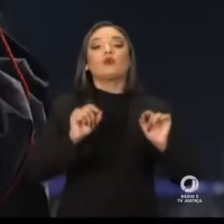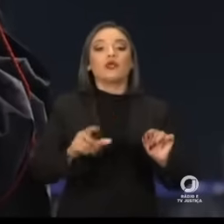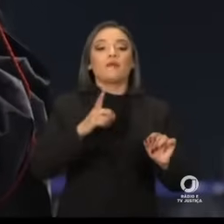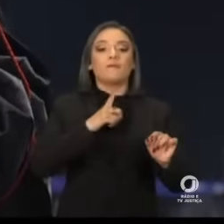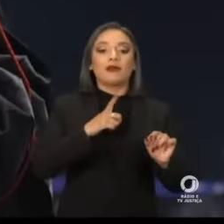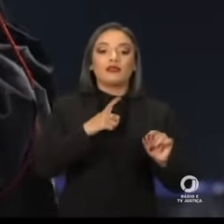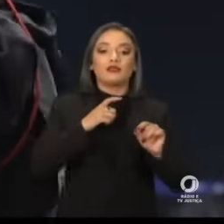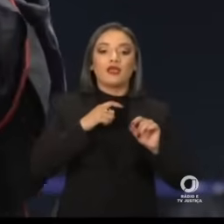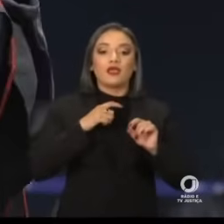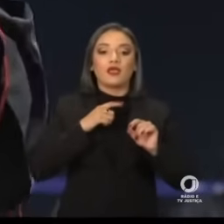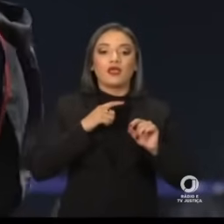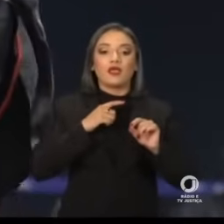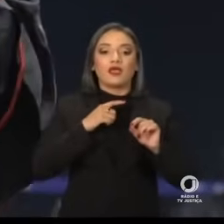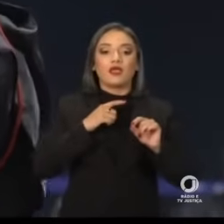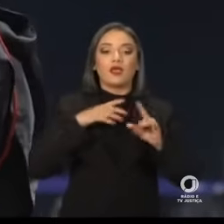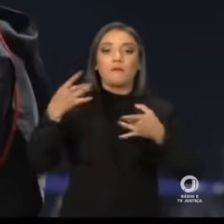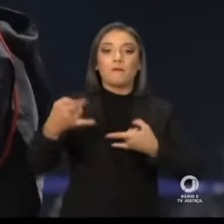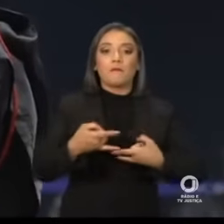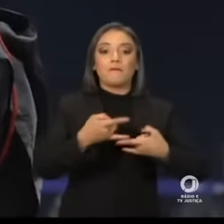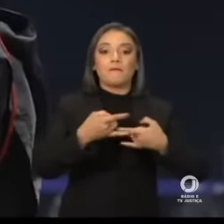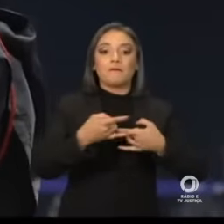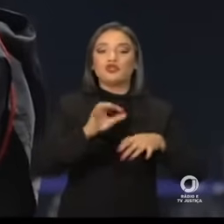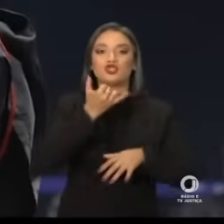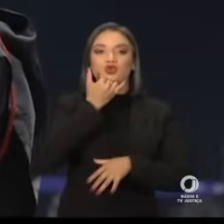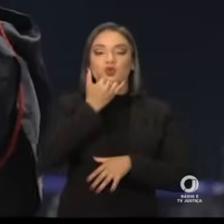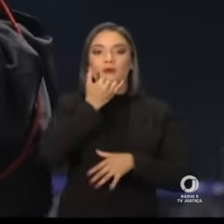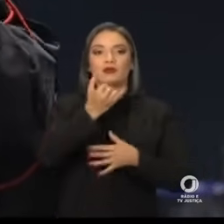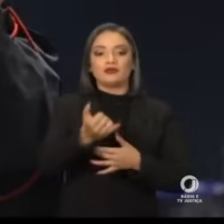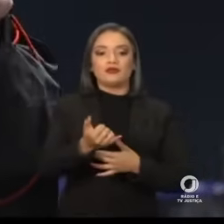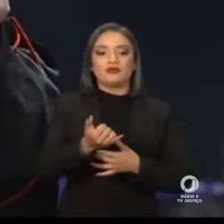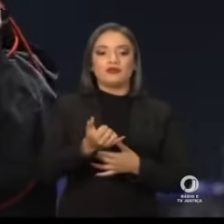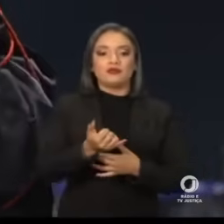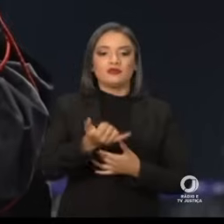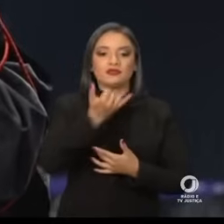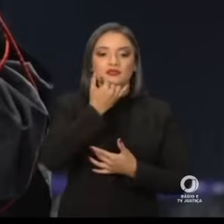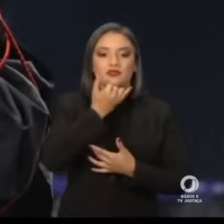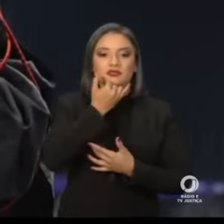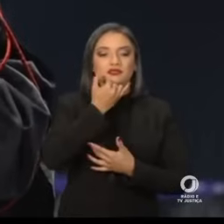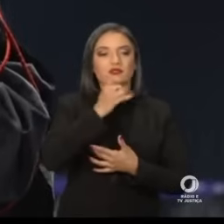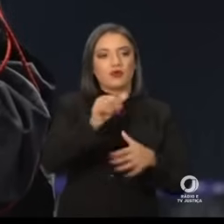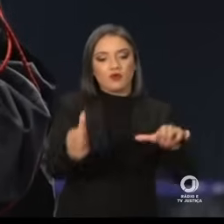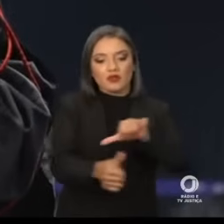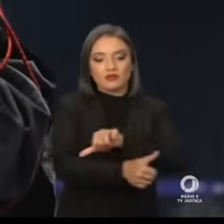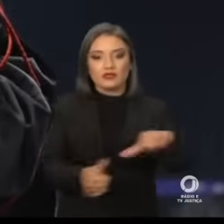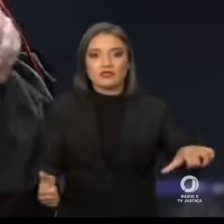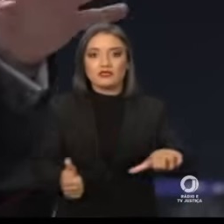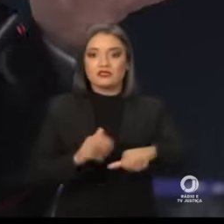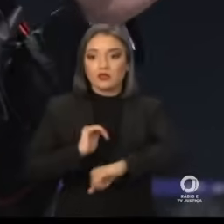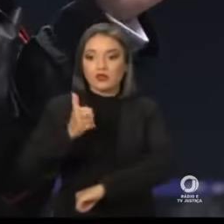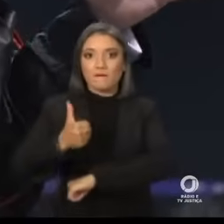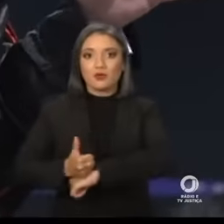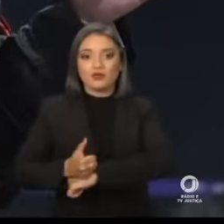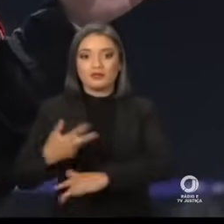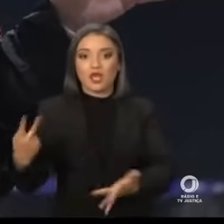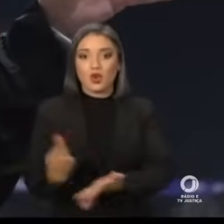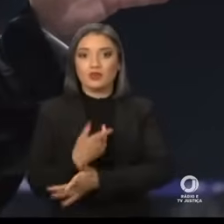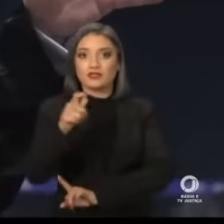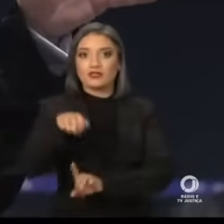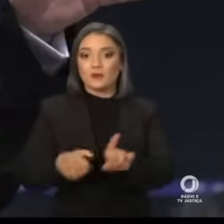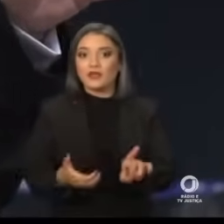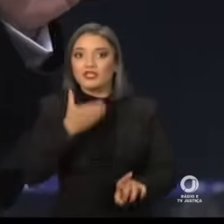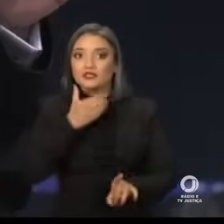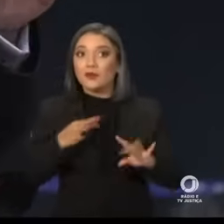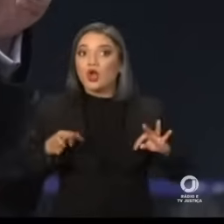transmissão do cargo que aconteceu em dezembro. Todas as